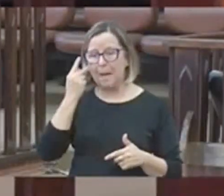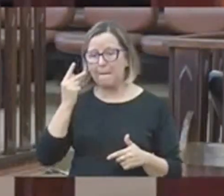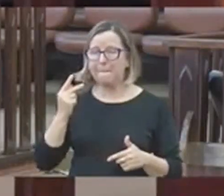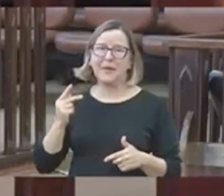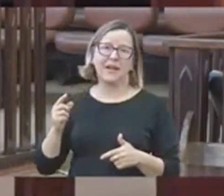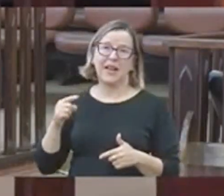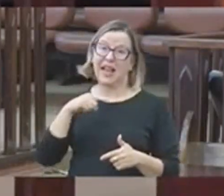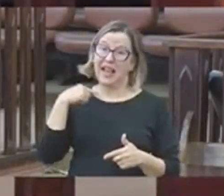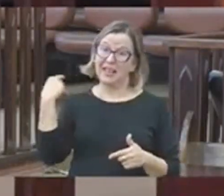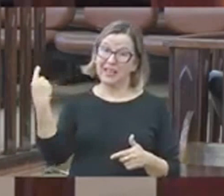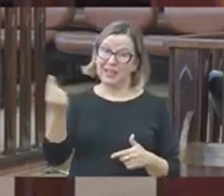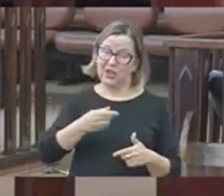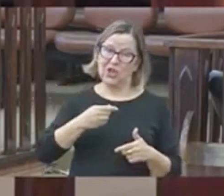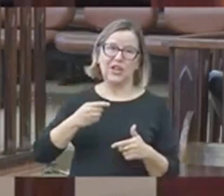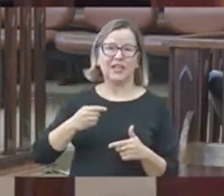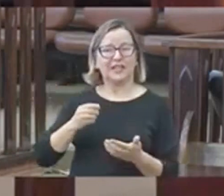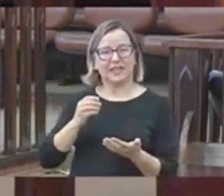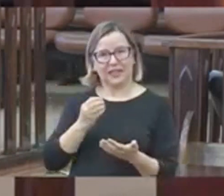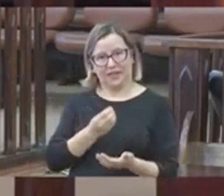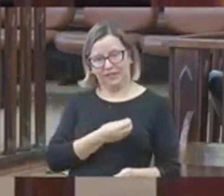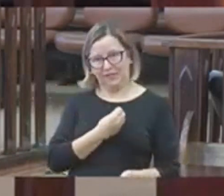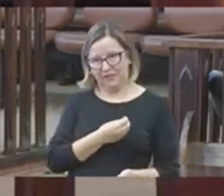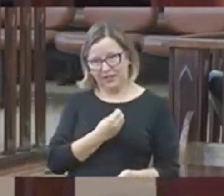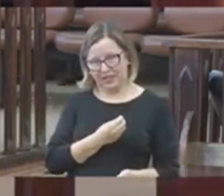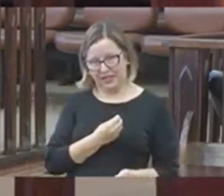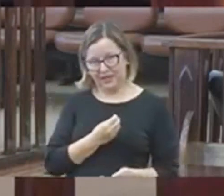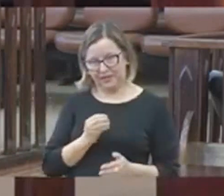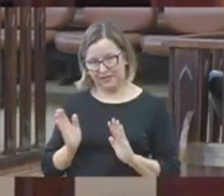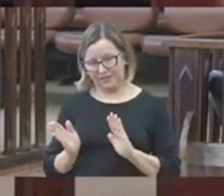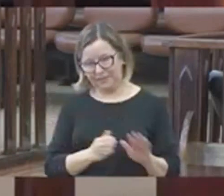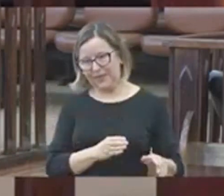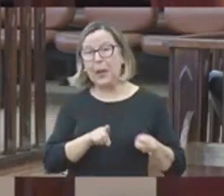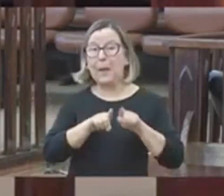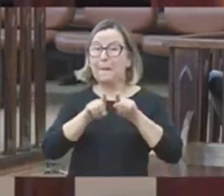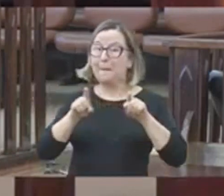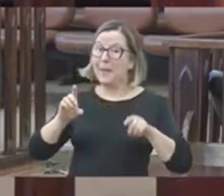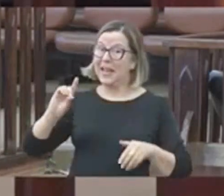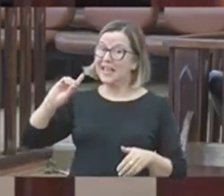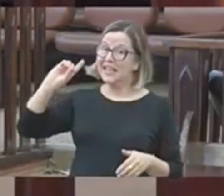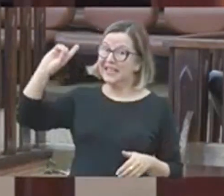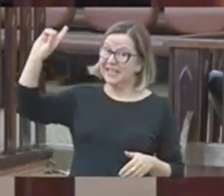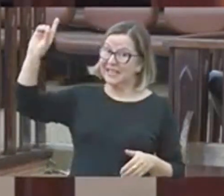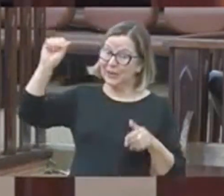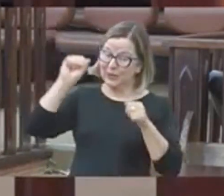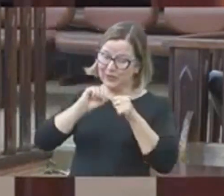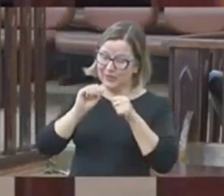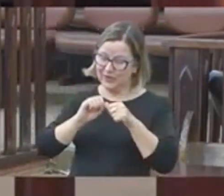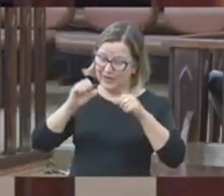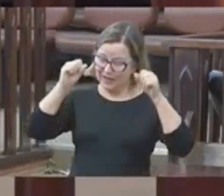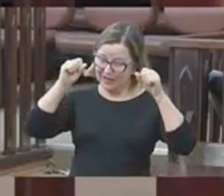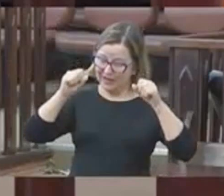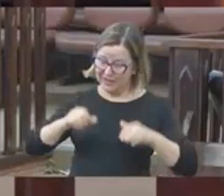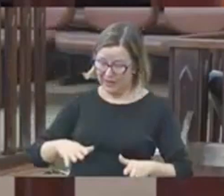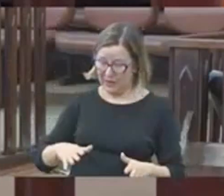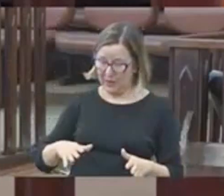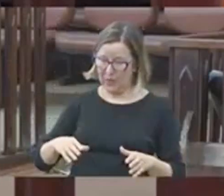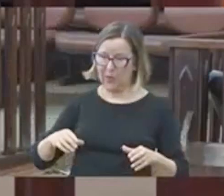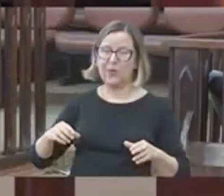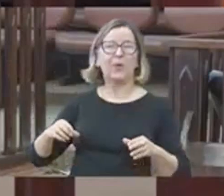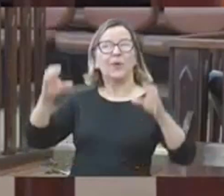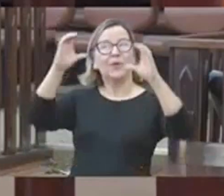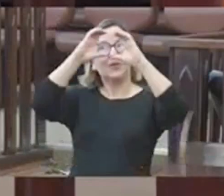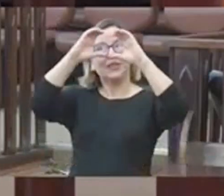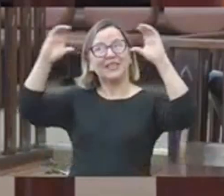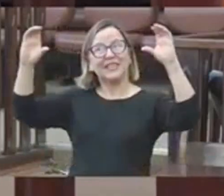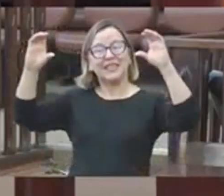Deus criou e Ele disse, é bom. Deus criou os céus e a